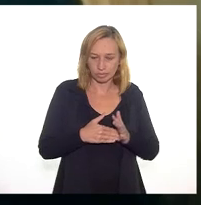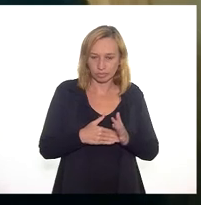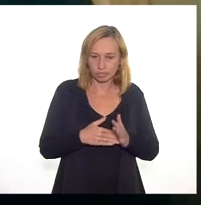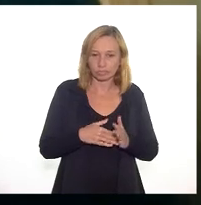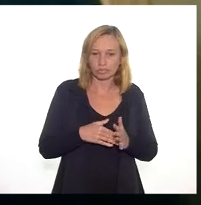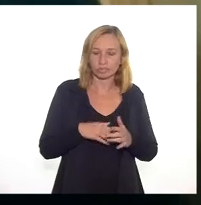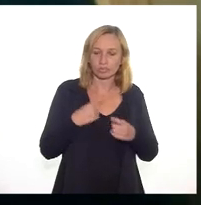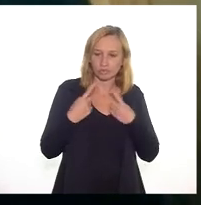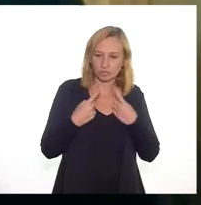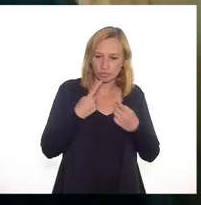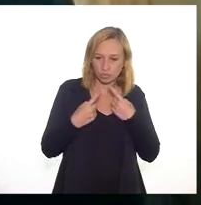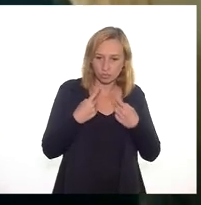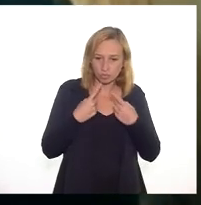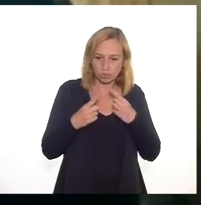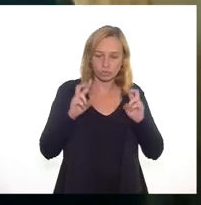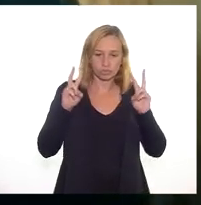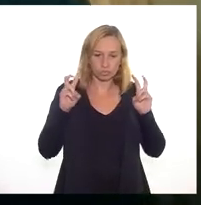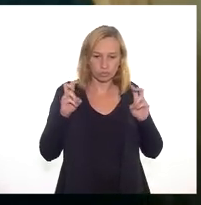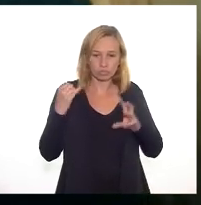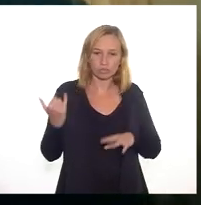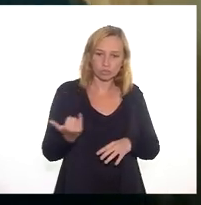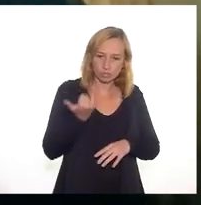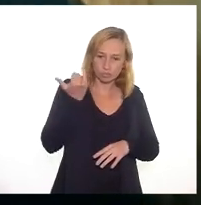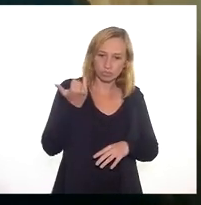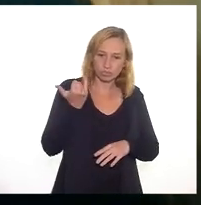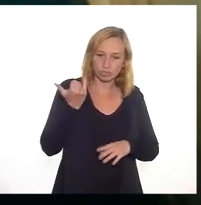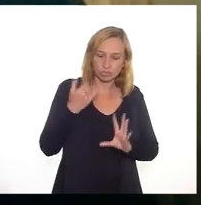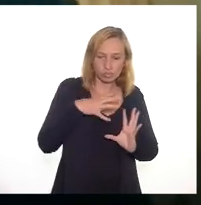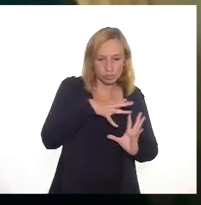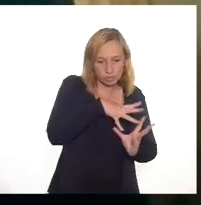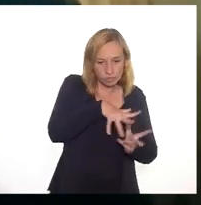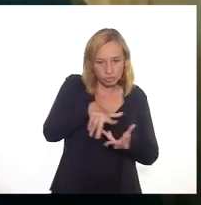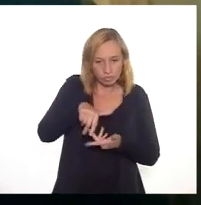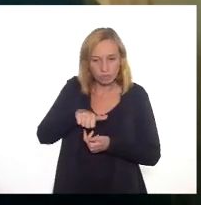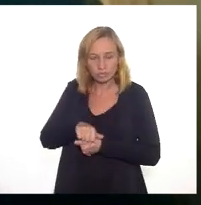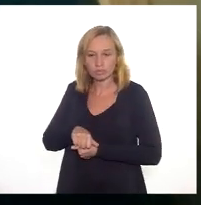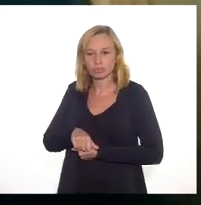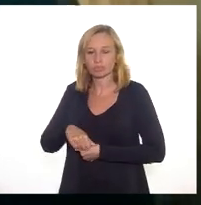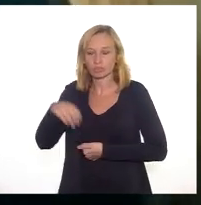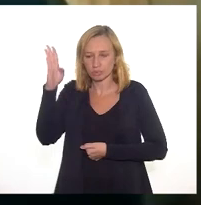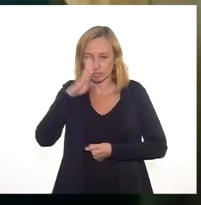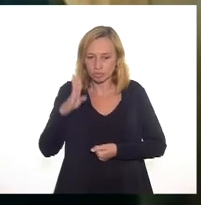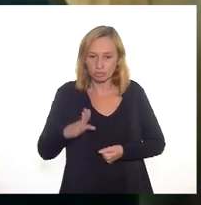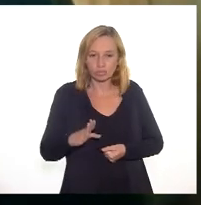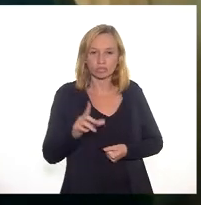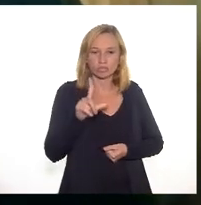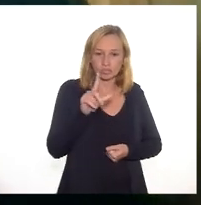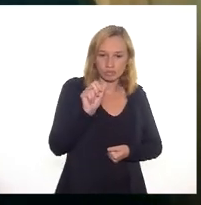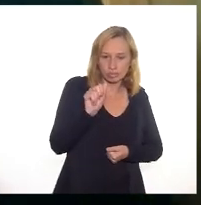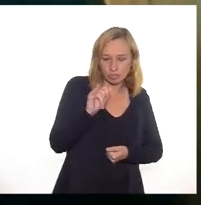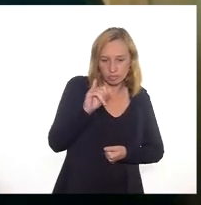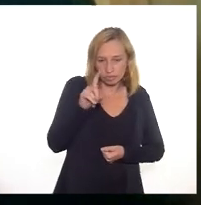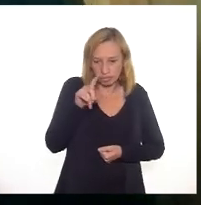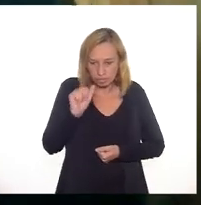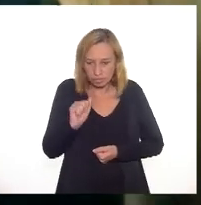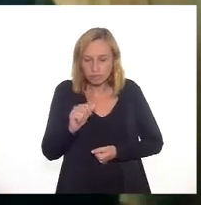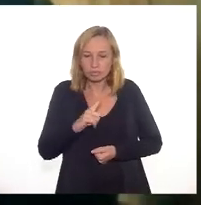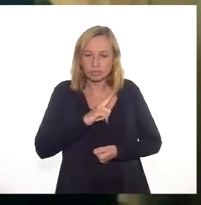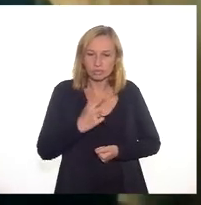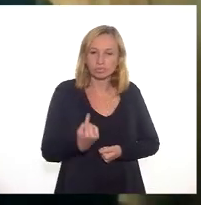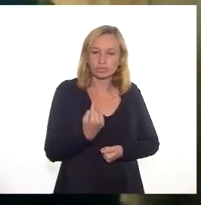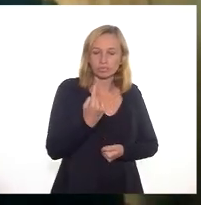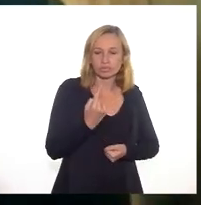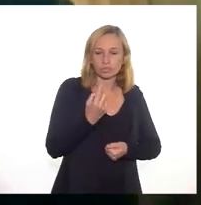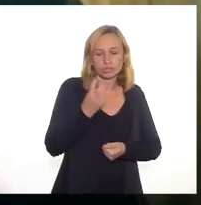esse debate, será importante para essa nação que é laica, mas que tem uma cultura que nasce